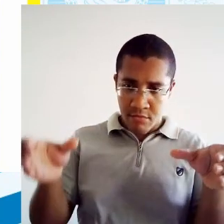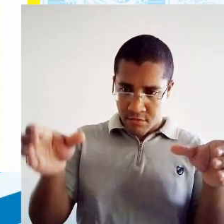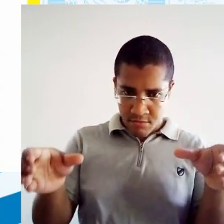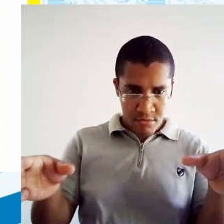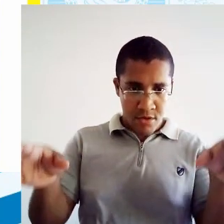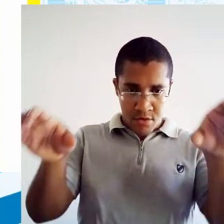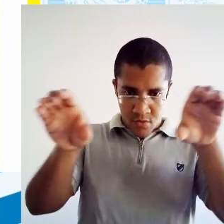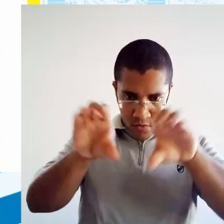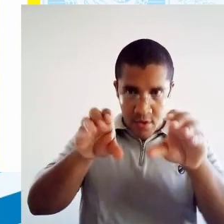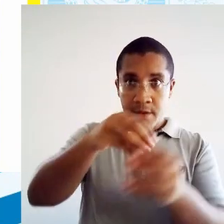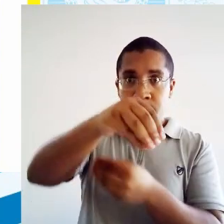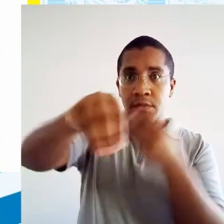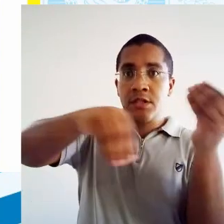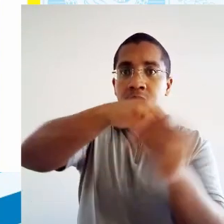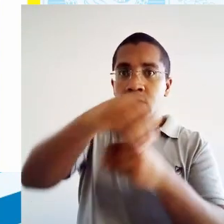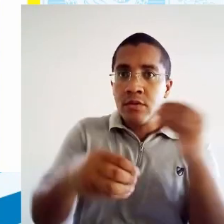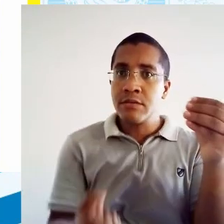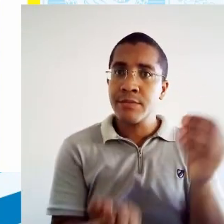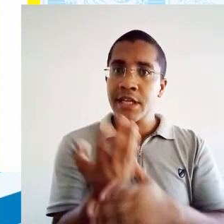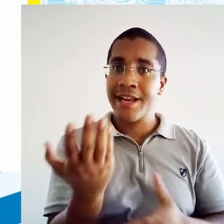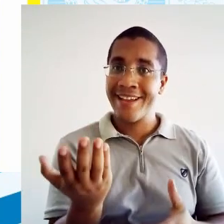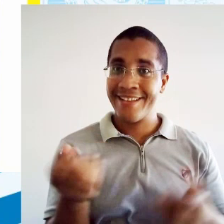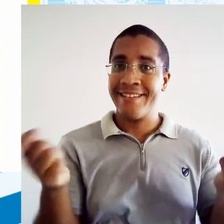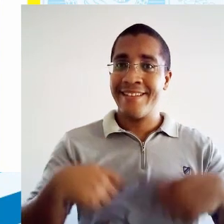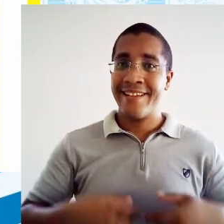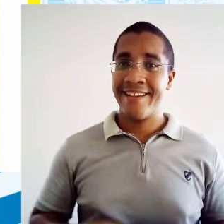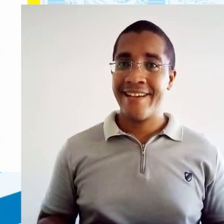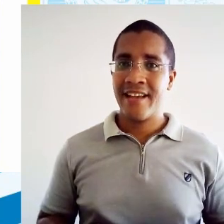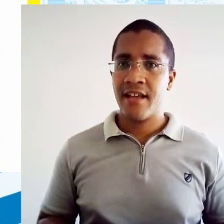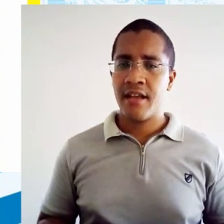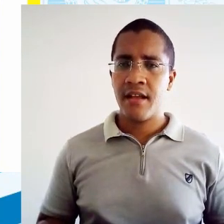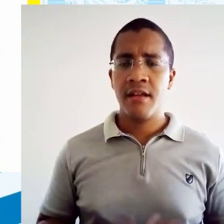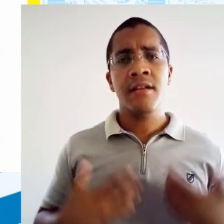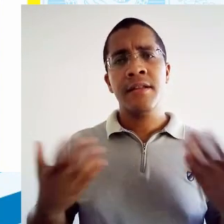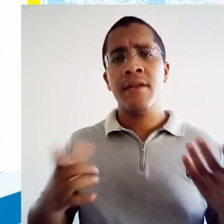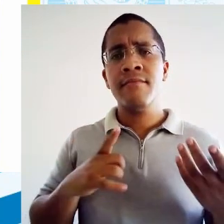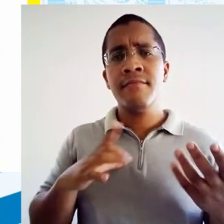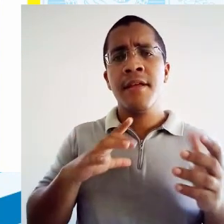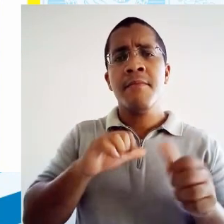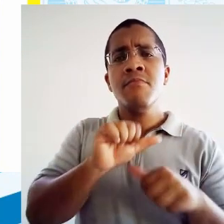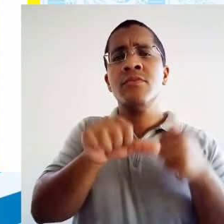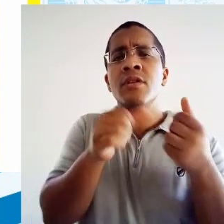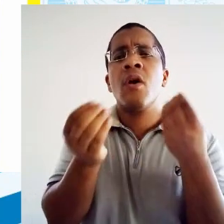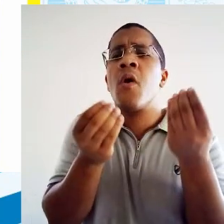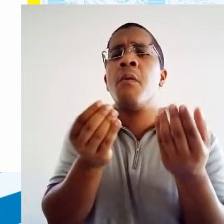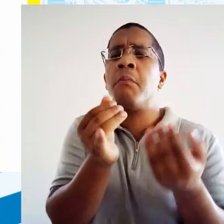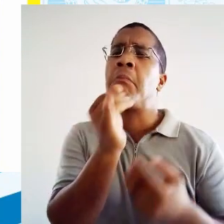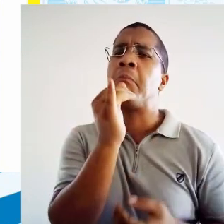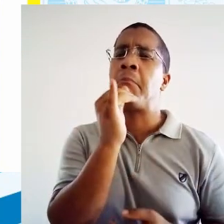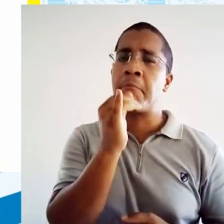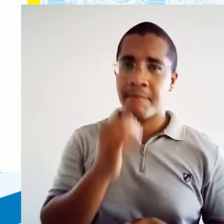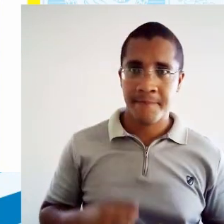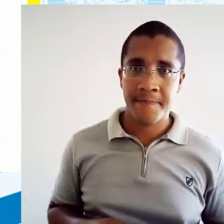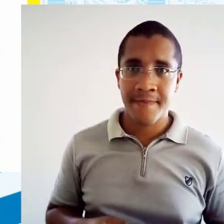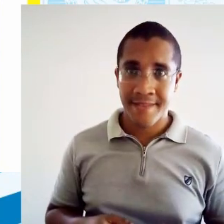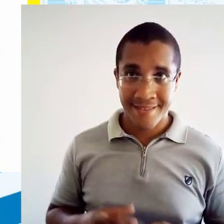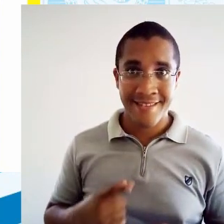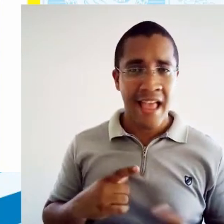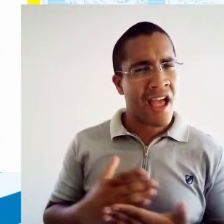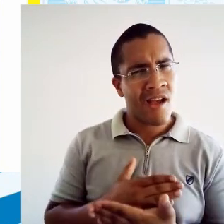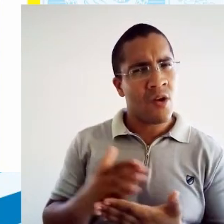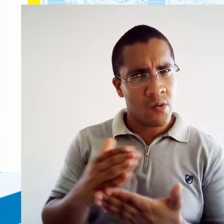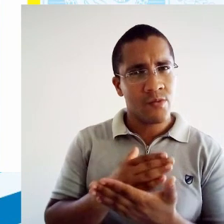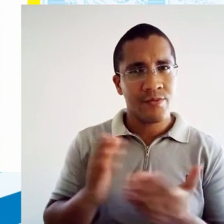último, temos a junção de substâncias que podem ser ocasionadas a transformações. Podemos citar, por